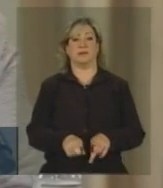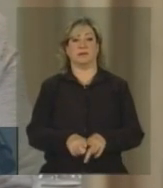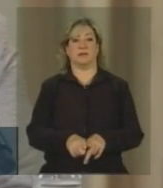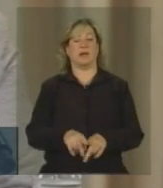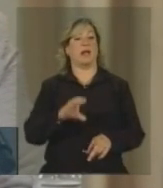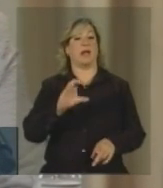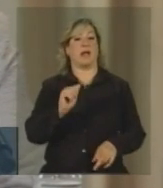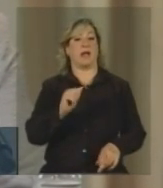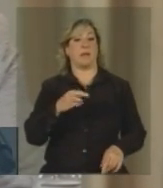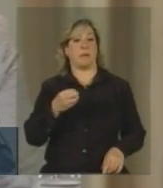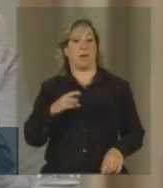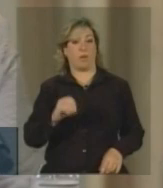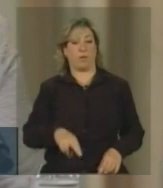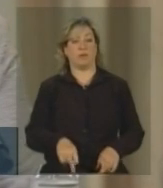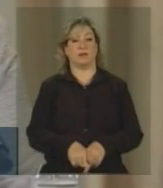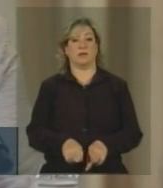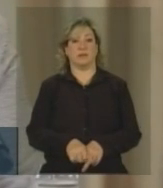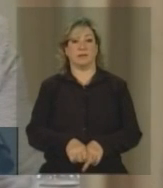Cameron,